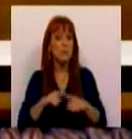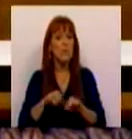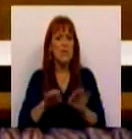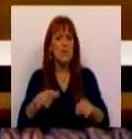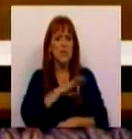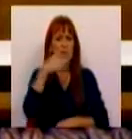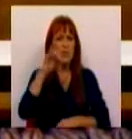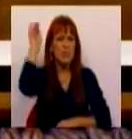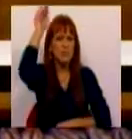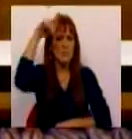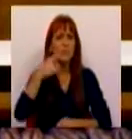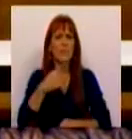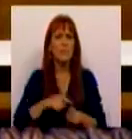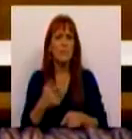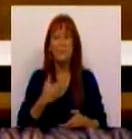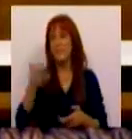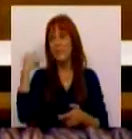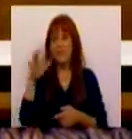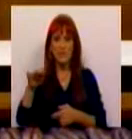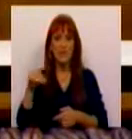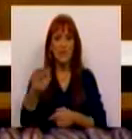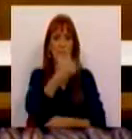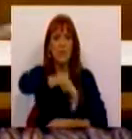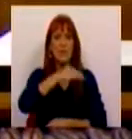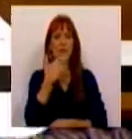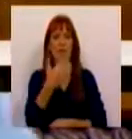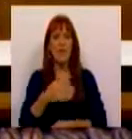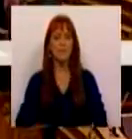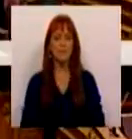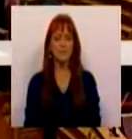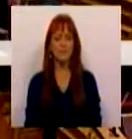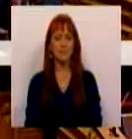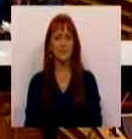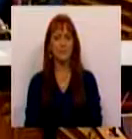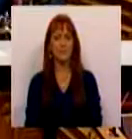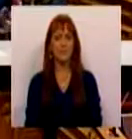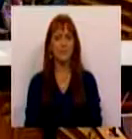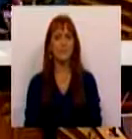como disse o Sr. Presidente da República no passado fim de semana, em Coimbra. Muito obrigada. Obrigado.